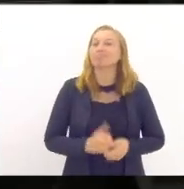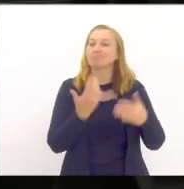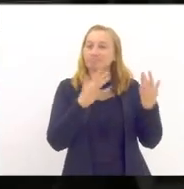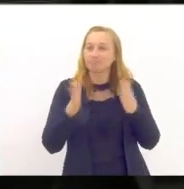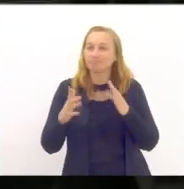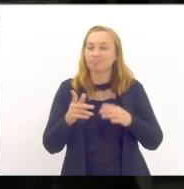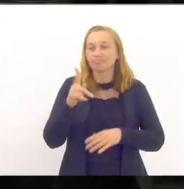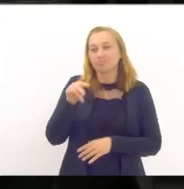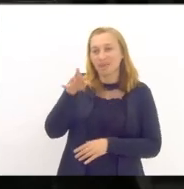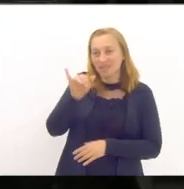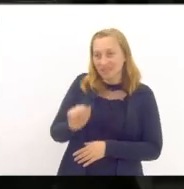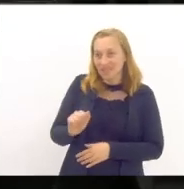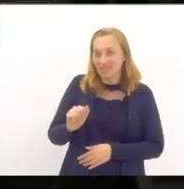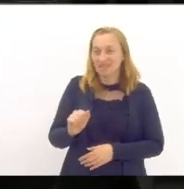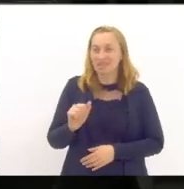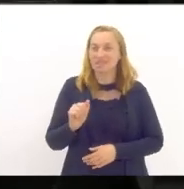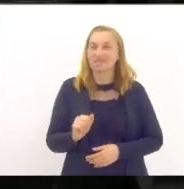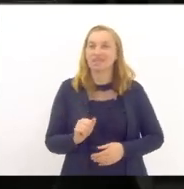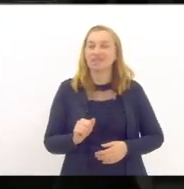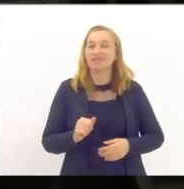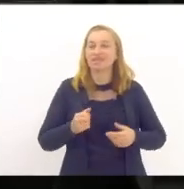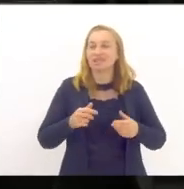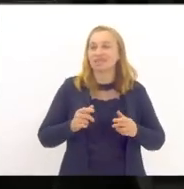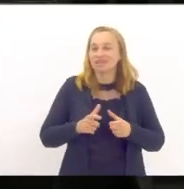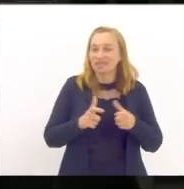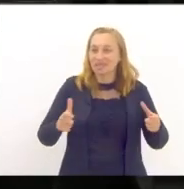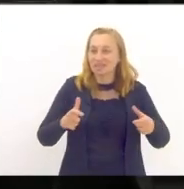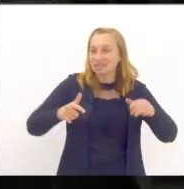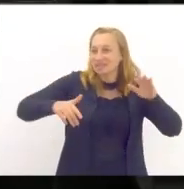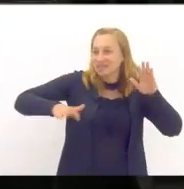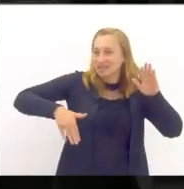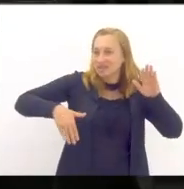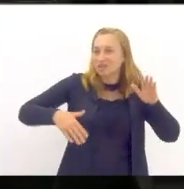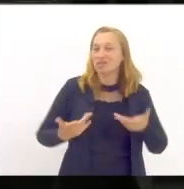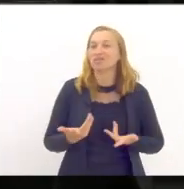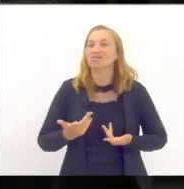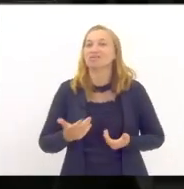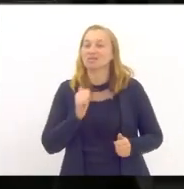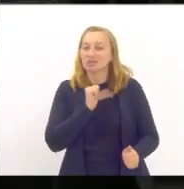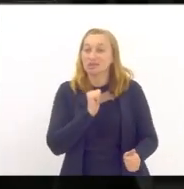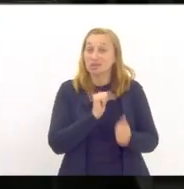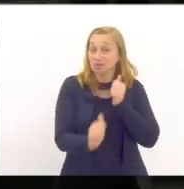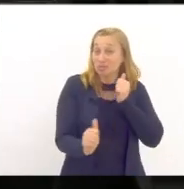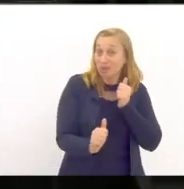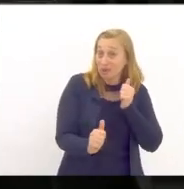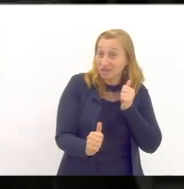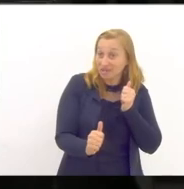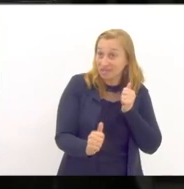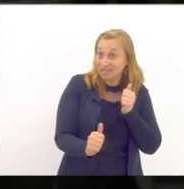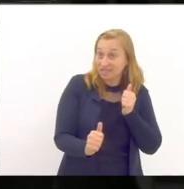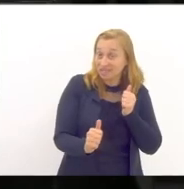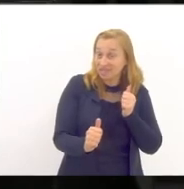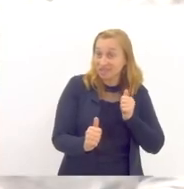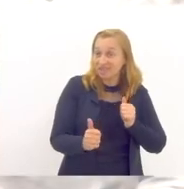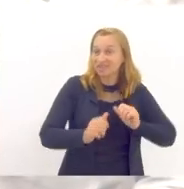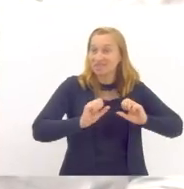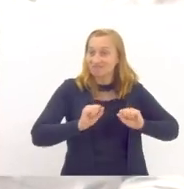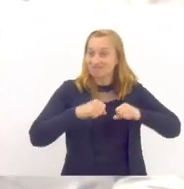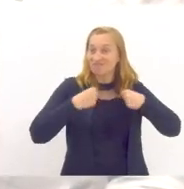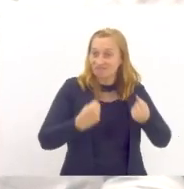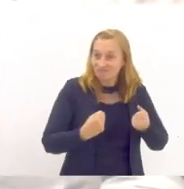cumprimentar a Patrícia Amorim, grande nadadora, o esporte que me trouxe muito de determinação,